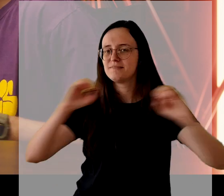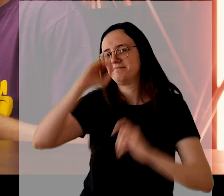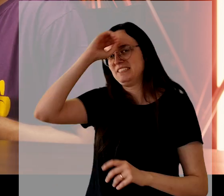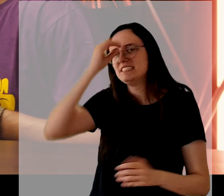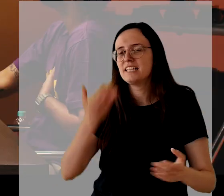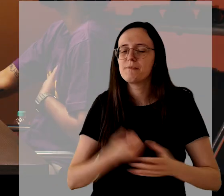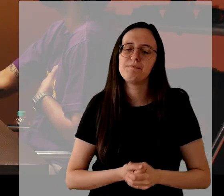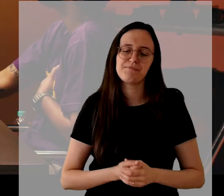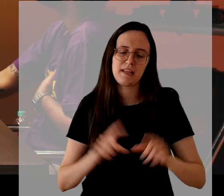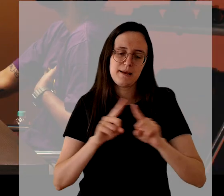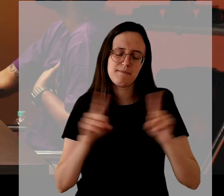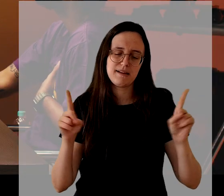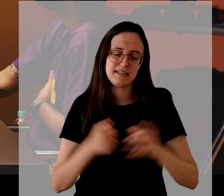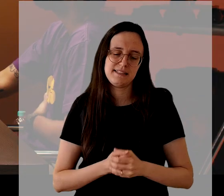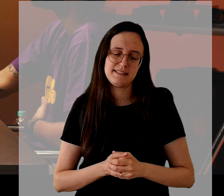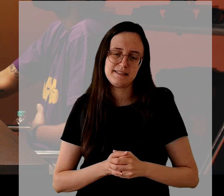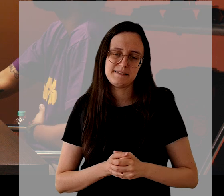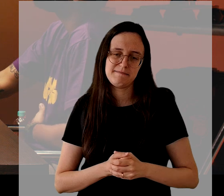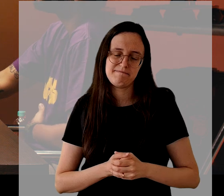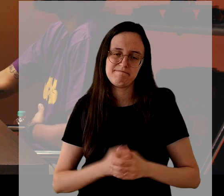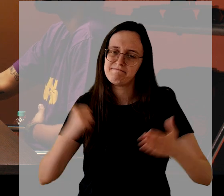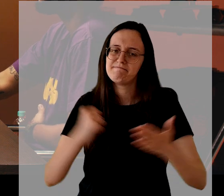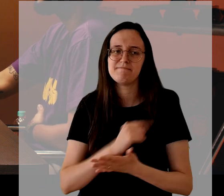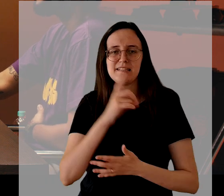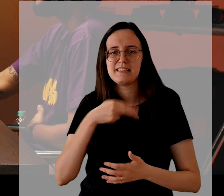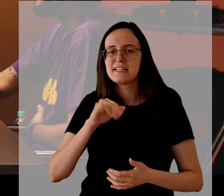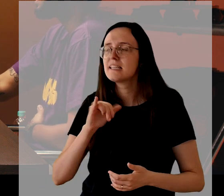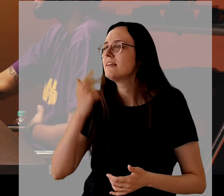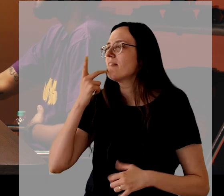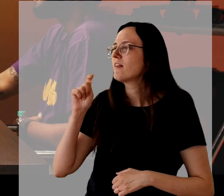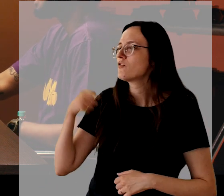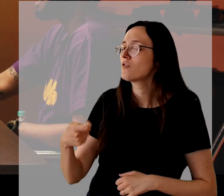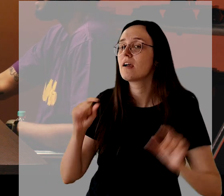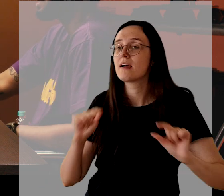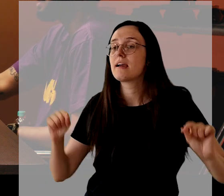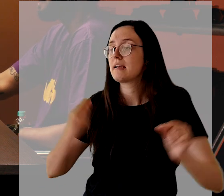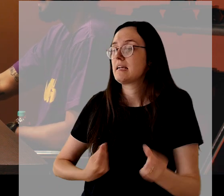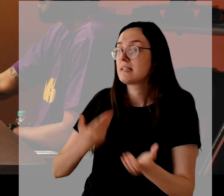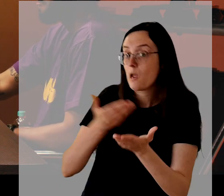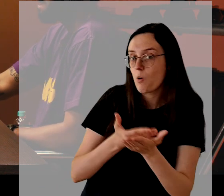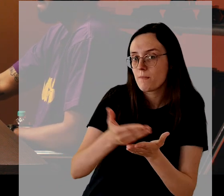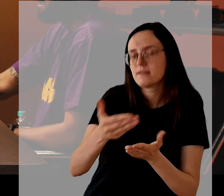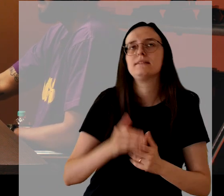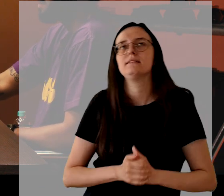sabendo. Mas, poxa, Dani, sobre quem está começando assim,